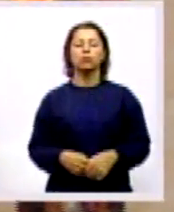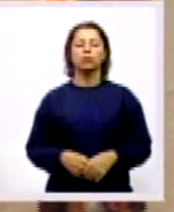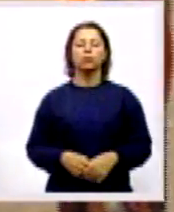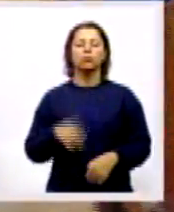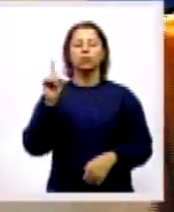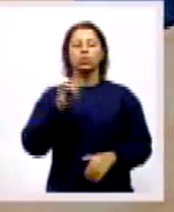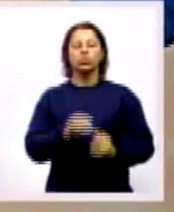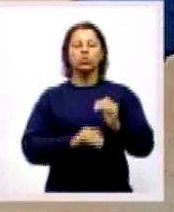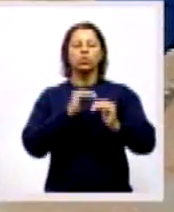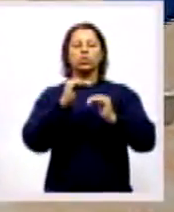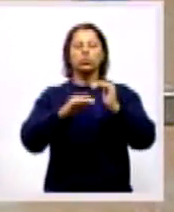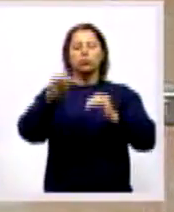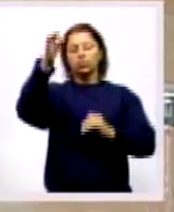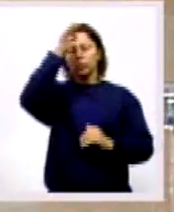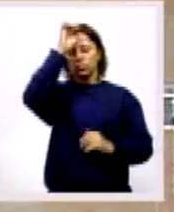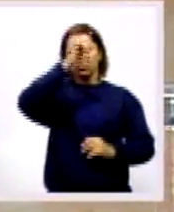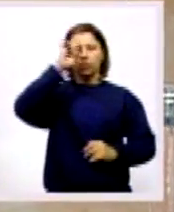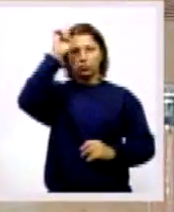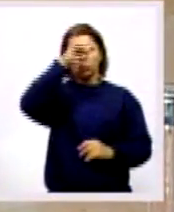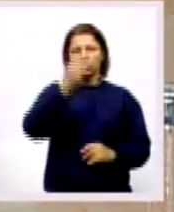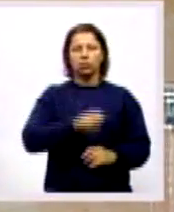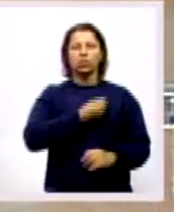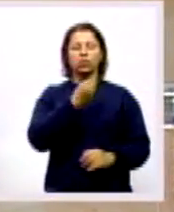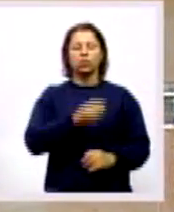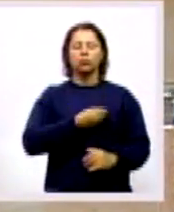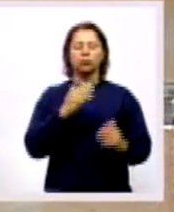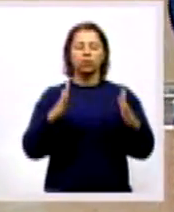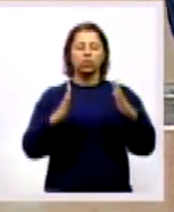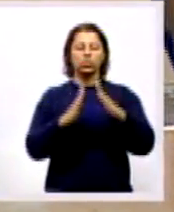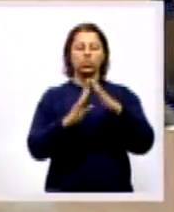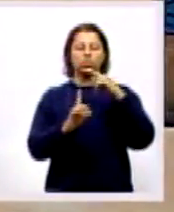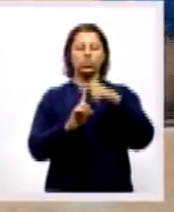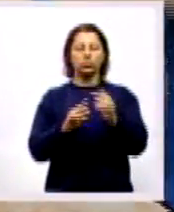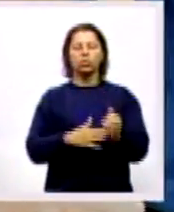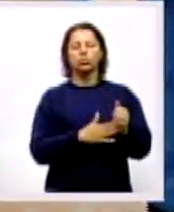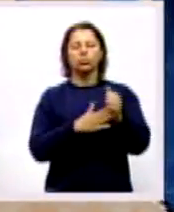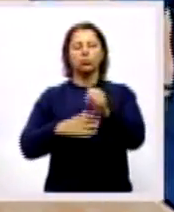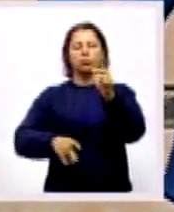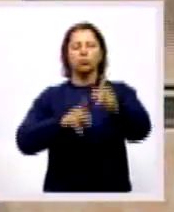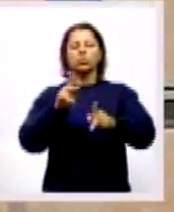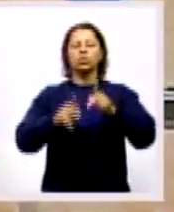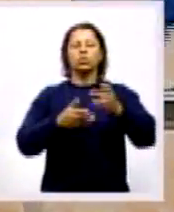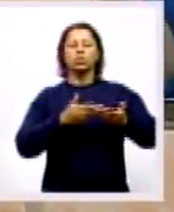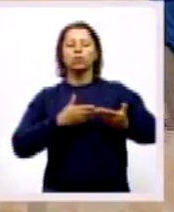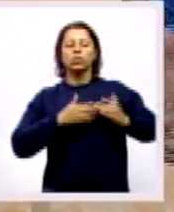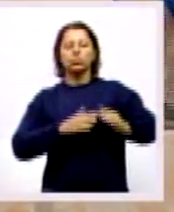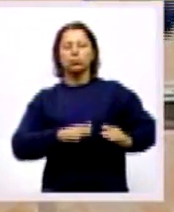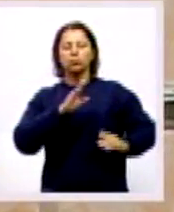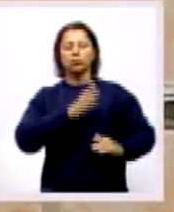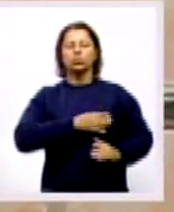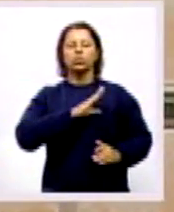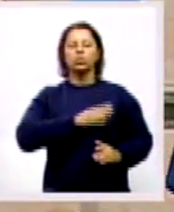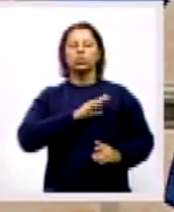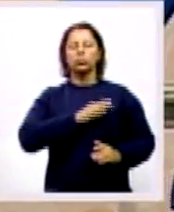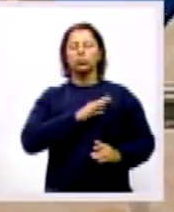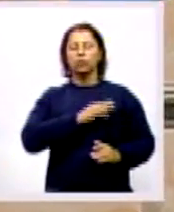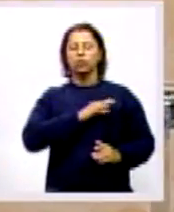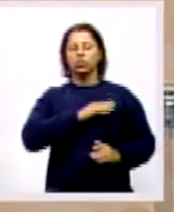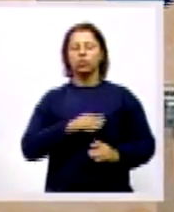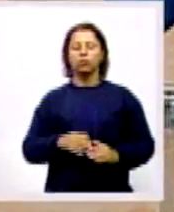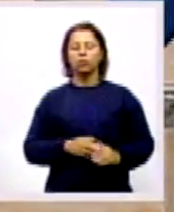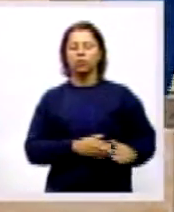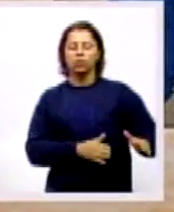É o processo do Espírito na vida da igreja, conduzindo este povo para abrir as estradas que te